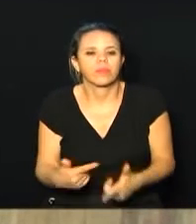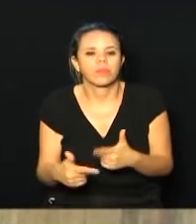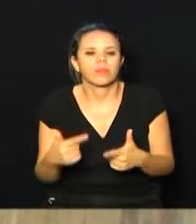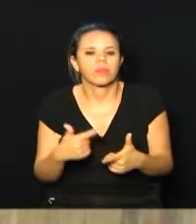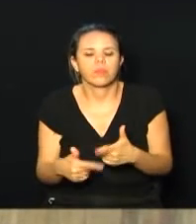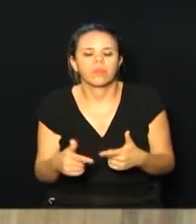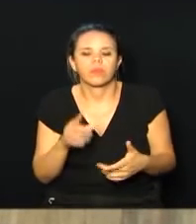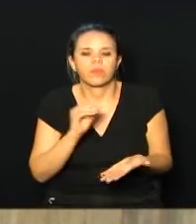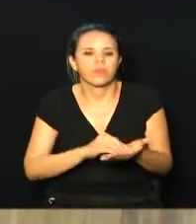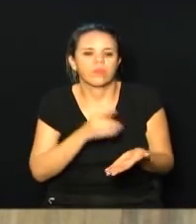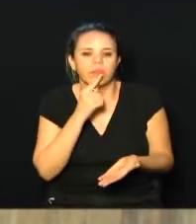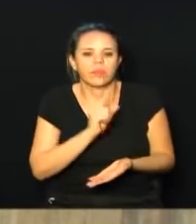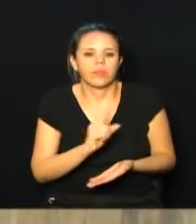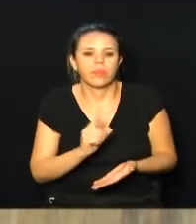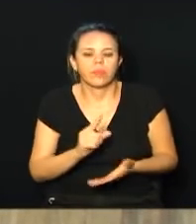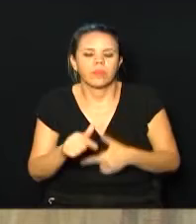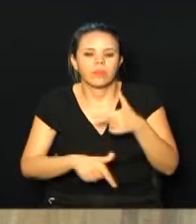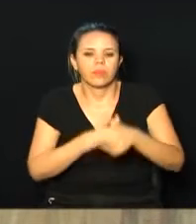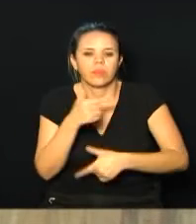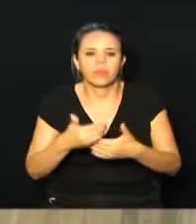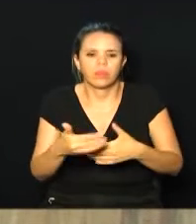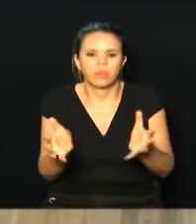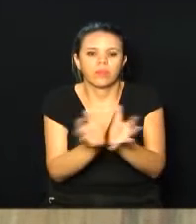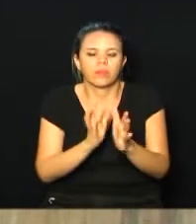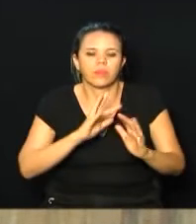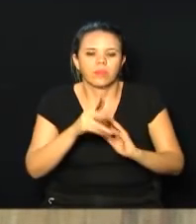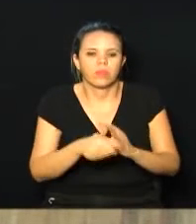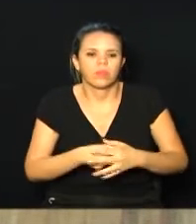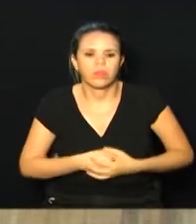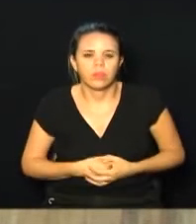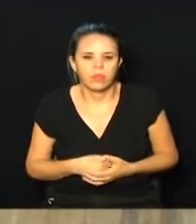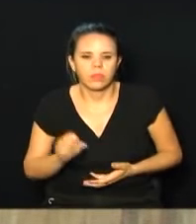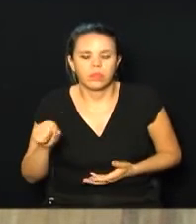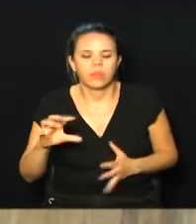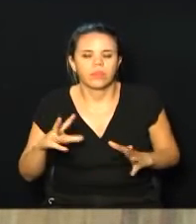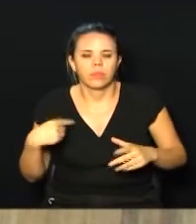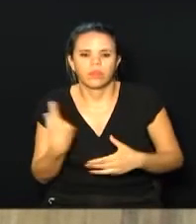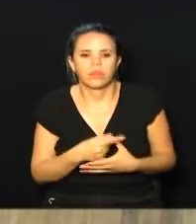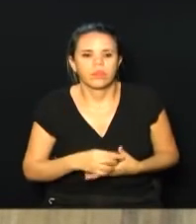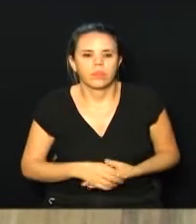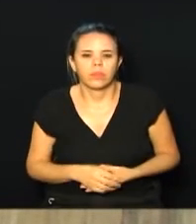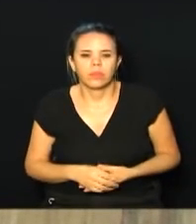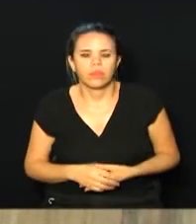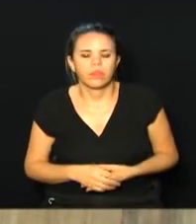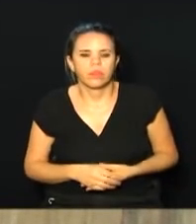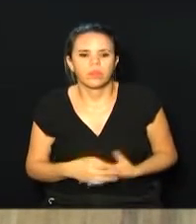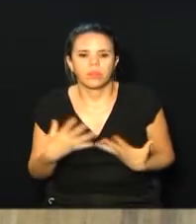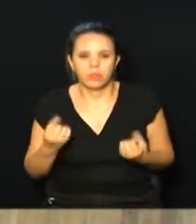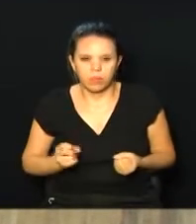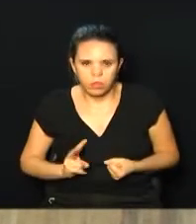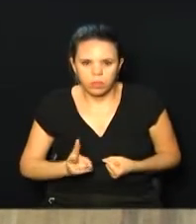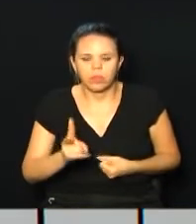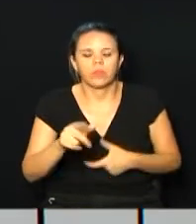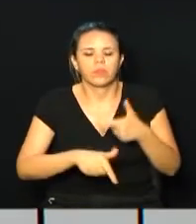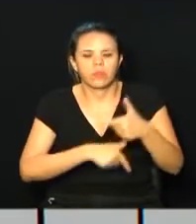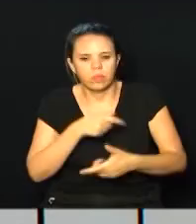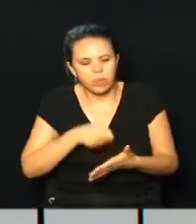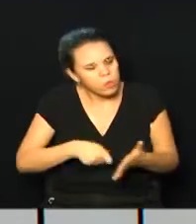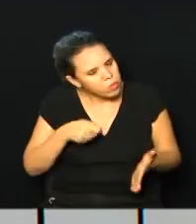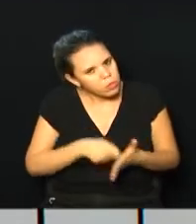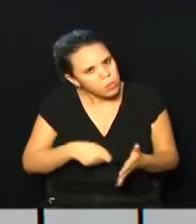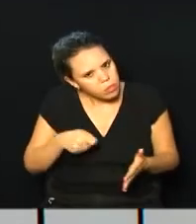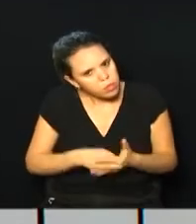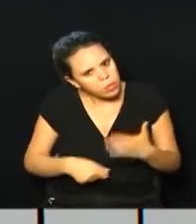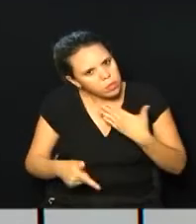crise hídrica. Muito trabalho para a Comissão de Meio Ambiente. Sim, para todos nós. E vamos continuar trabalhando, né? Eu acho que é o